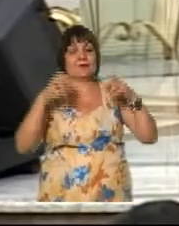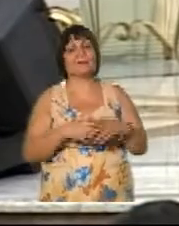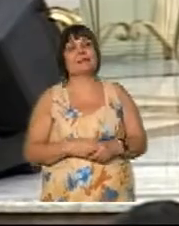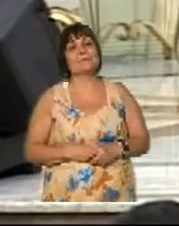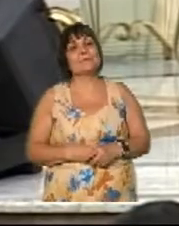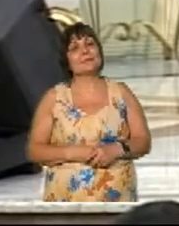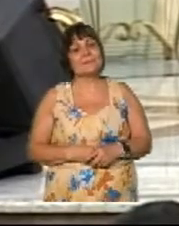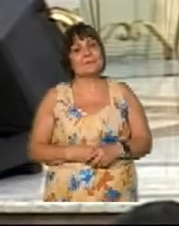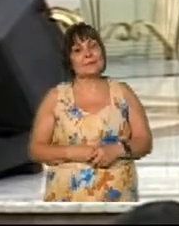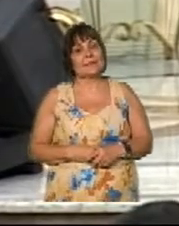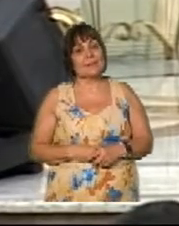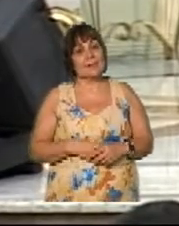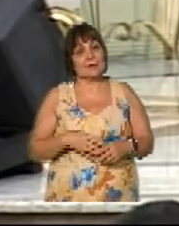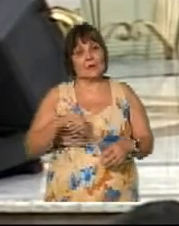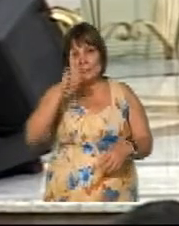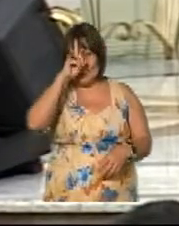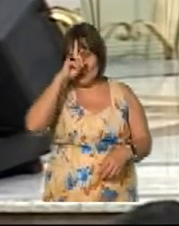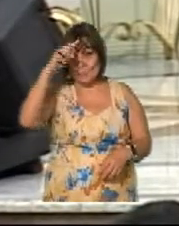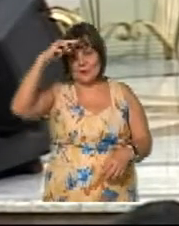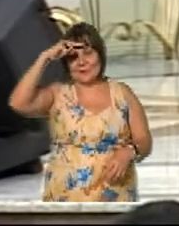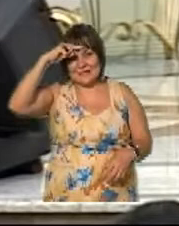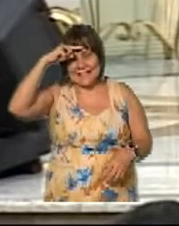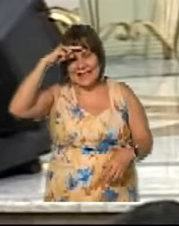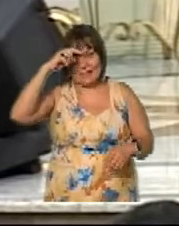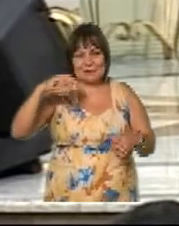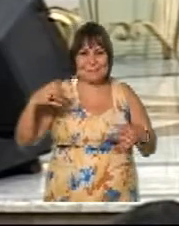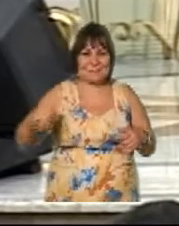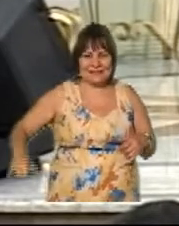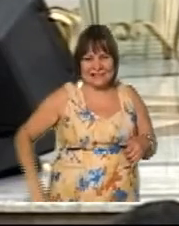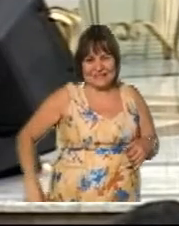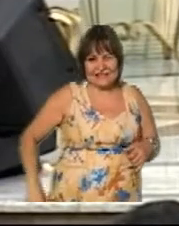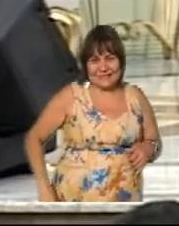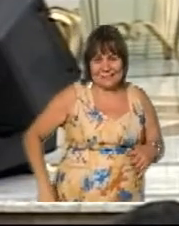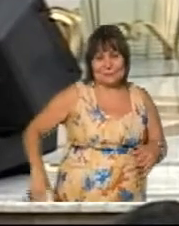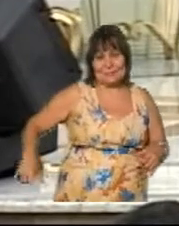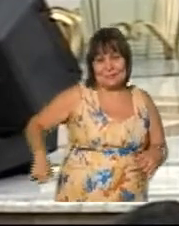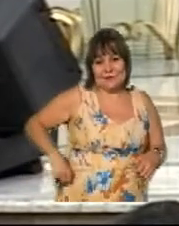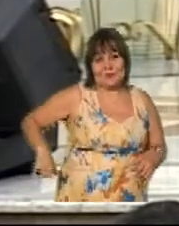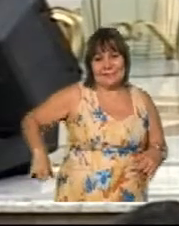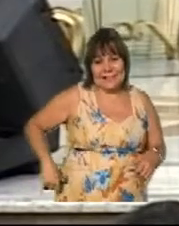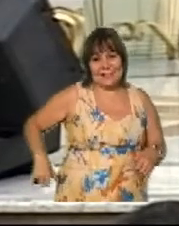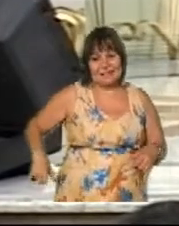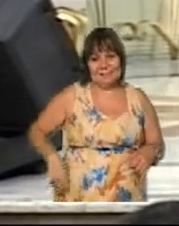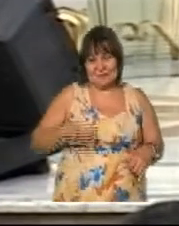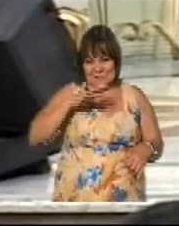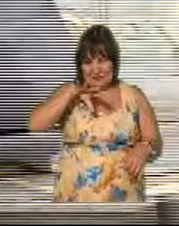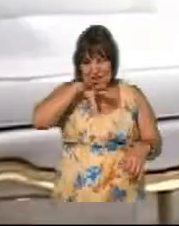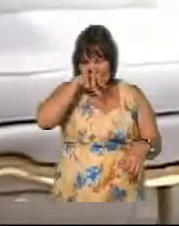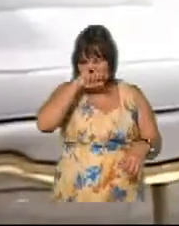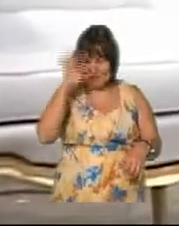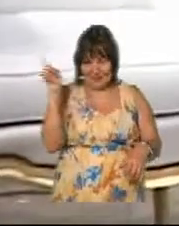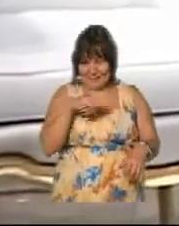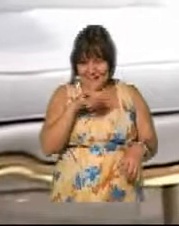cabeça. E lá estava eu, agonizando, meses e meses em CTI, apodrecido em